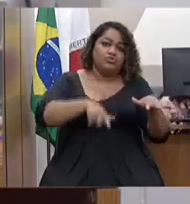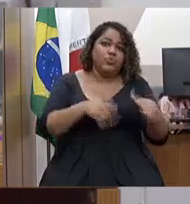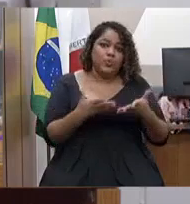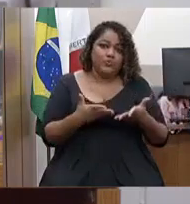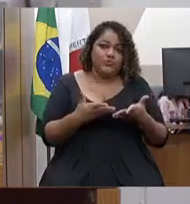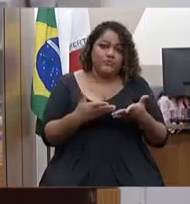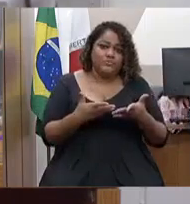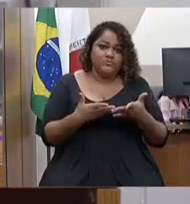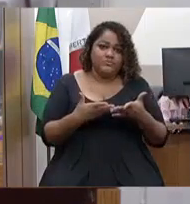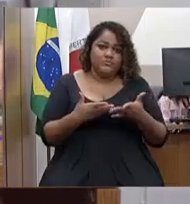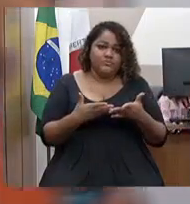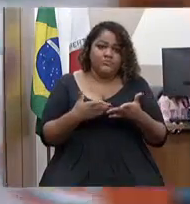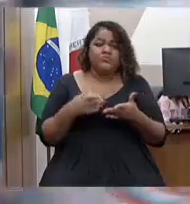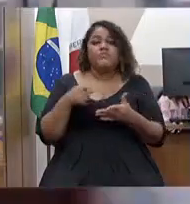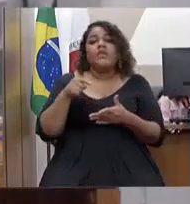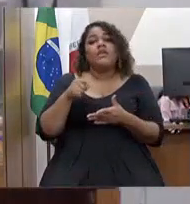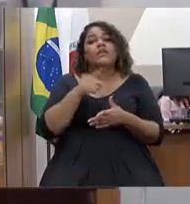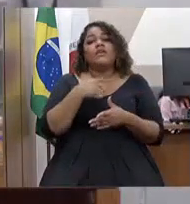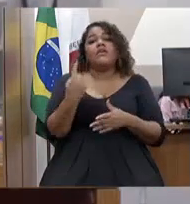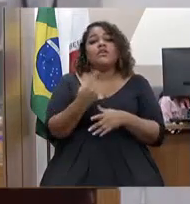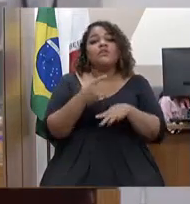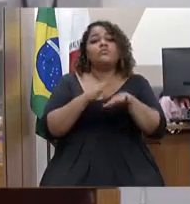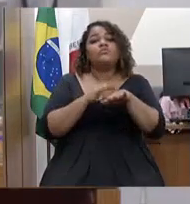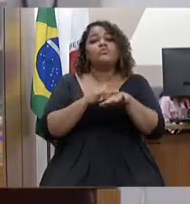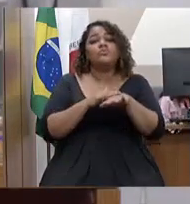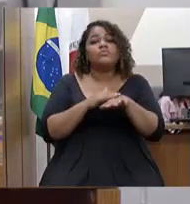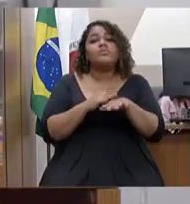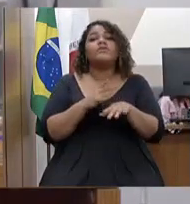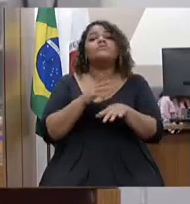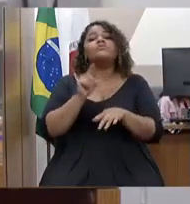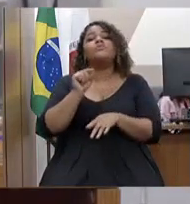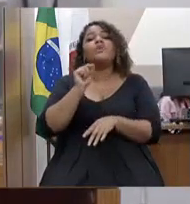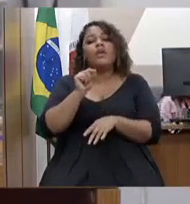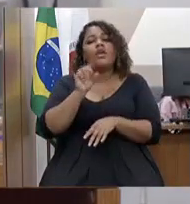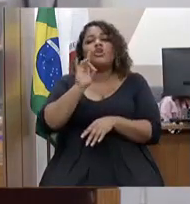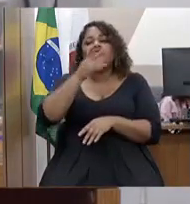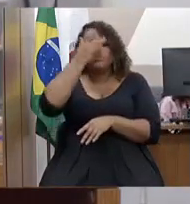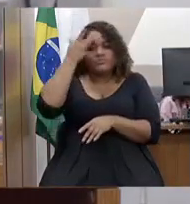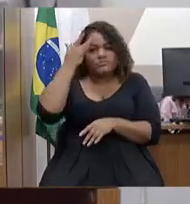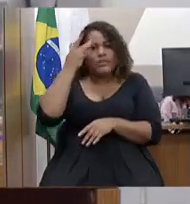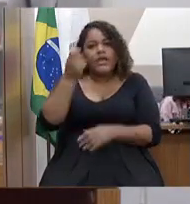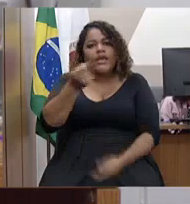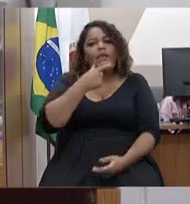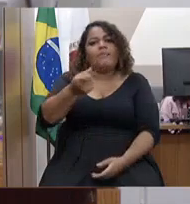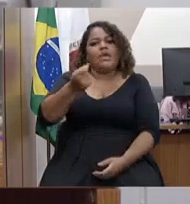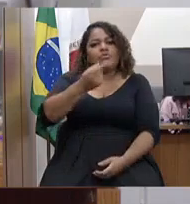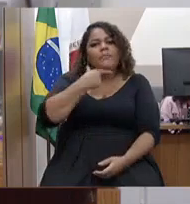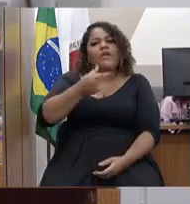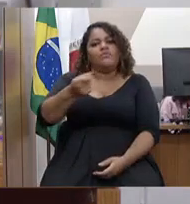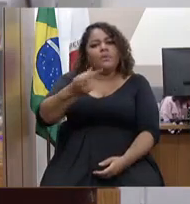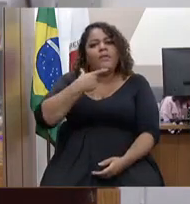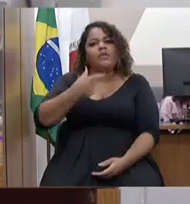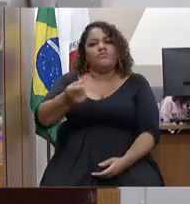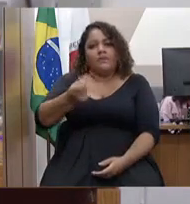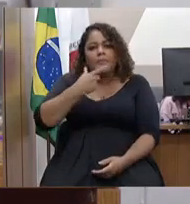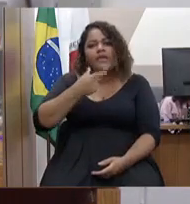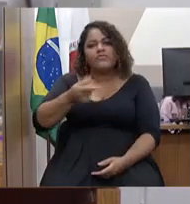de zolpidem na base de fluoxetina na base de excitalopram diplomazepam